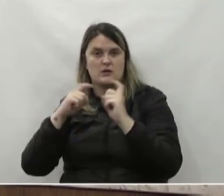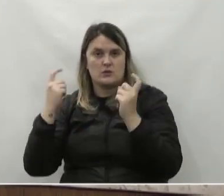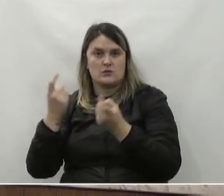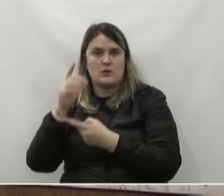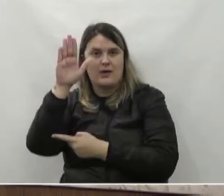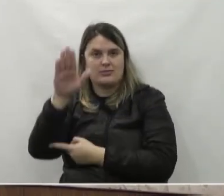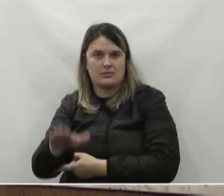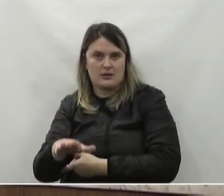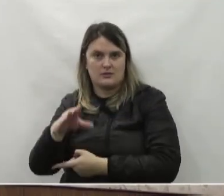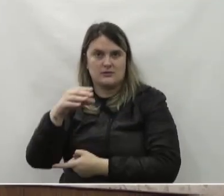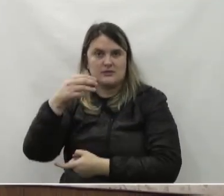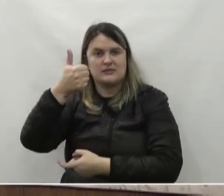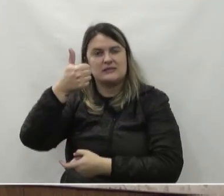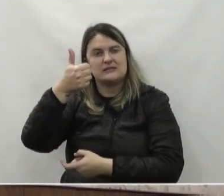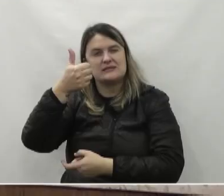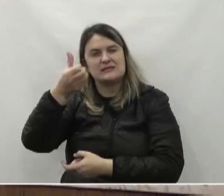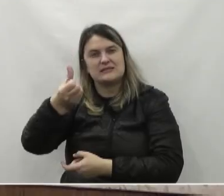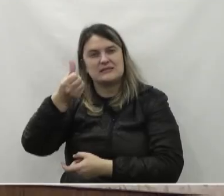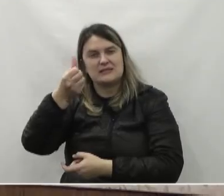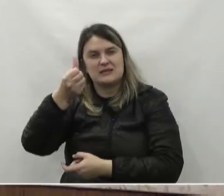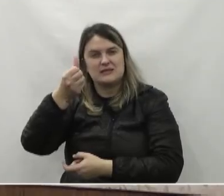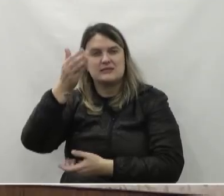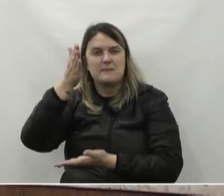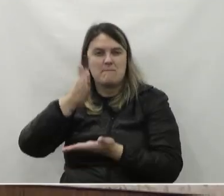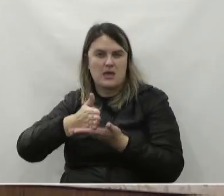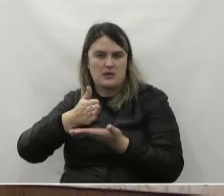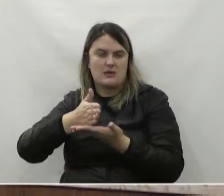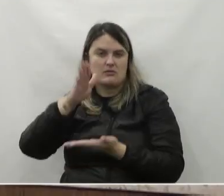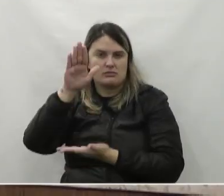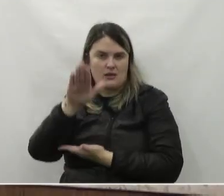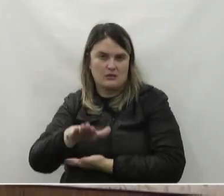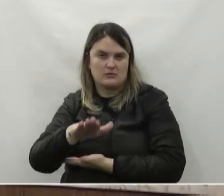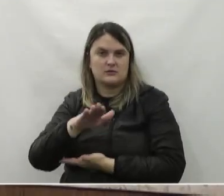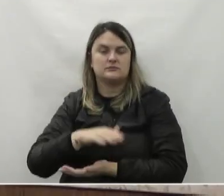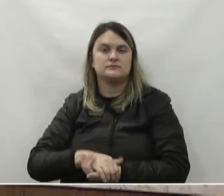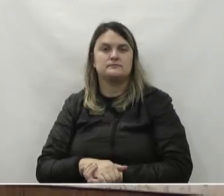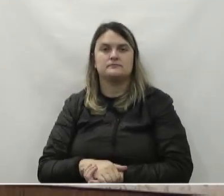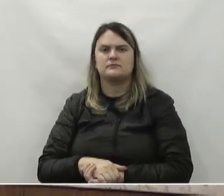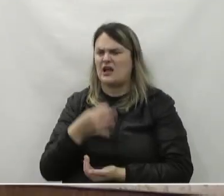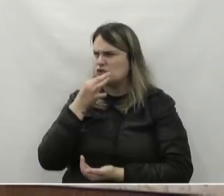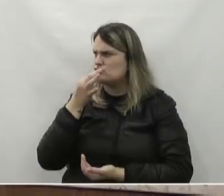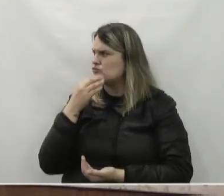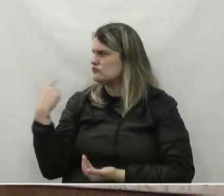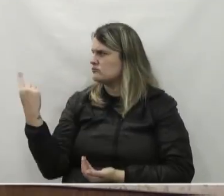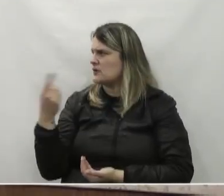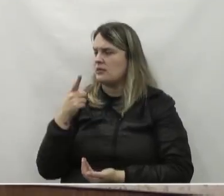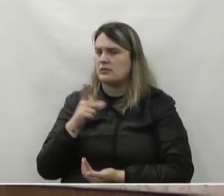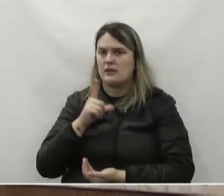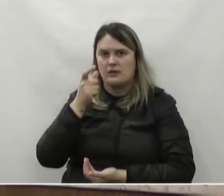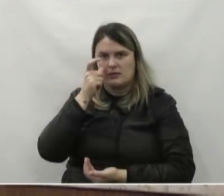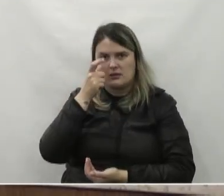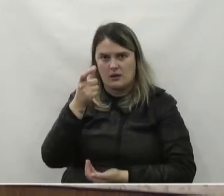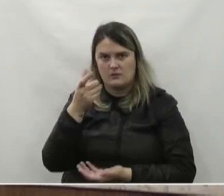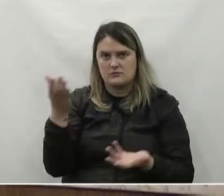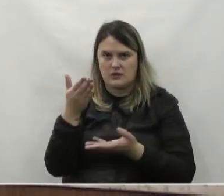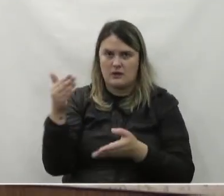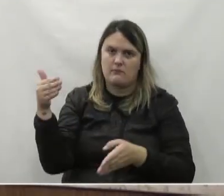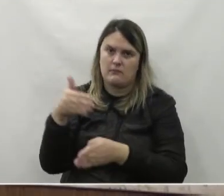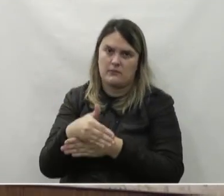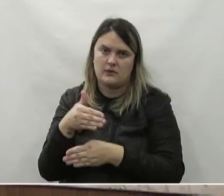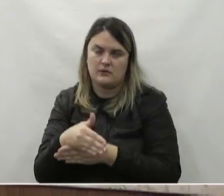para as 16h30. Todos estão convidados, pois aqui eu acho que todos, né, têm